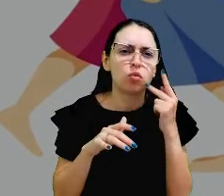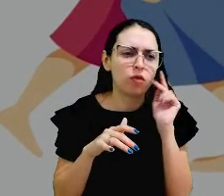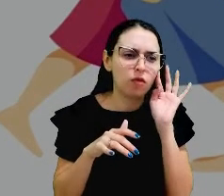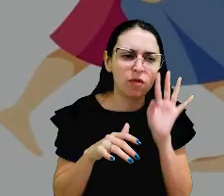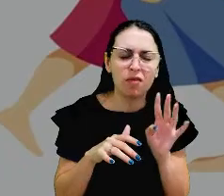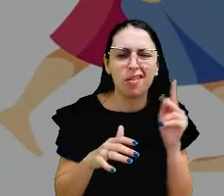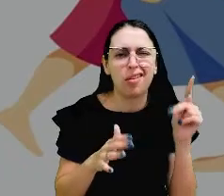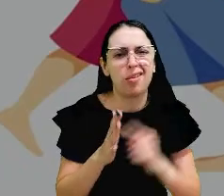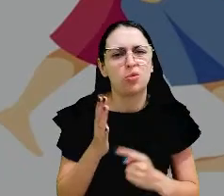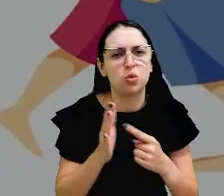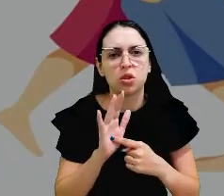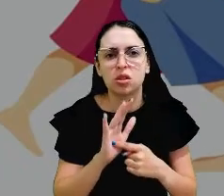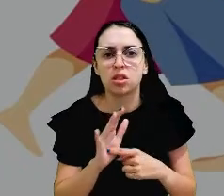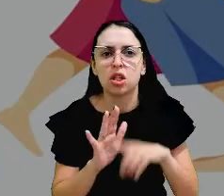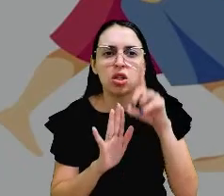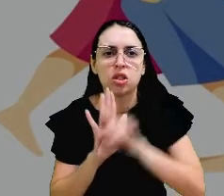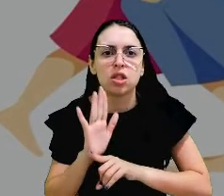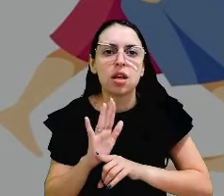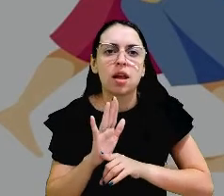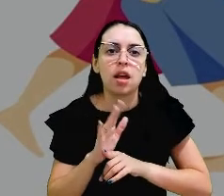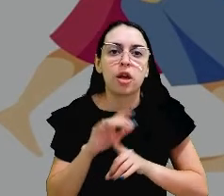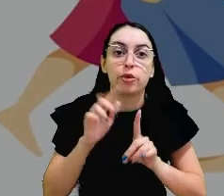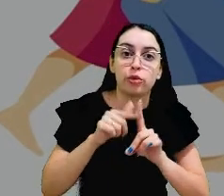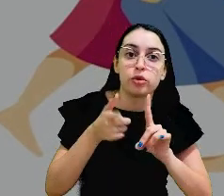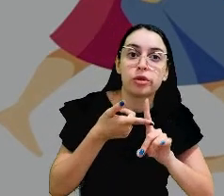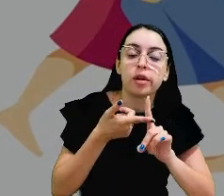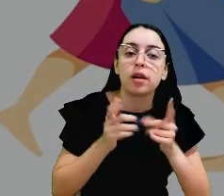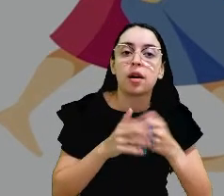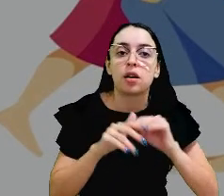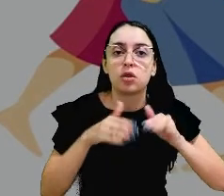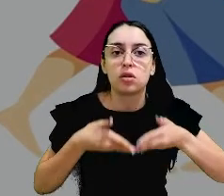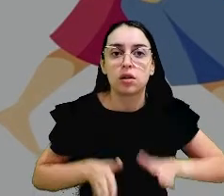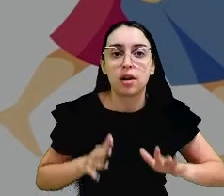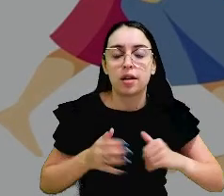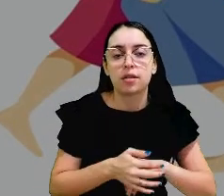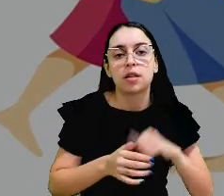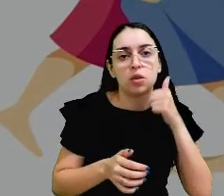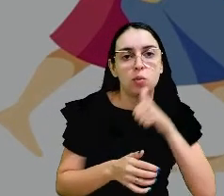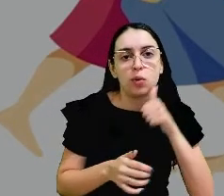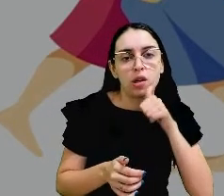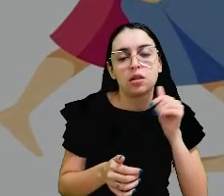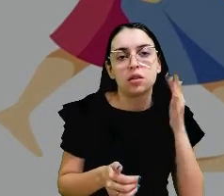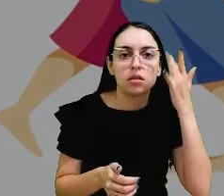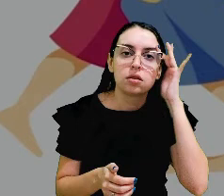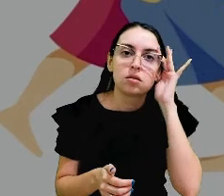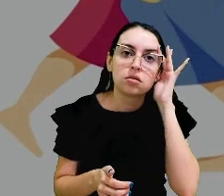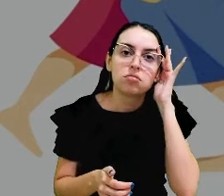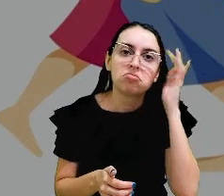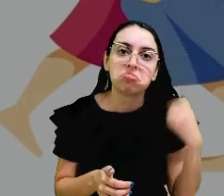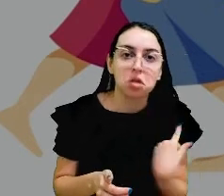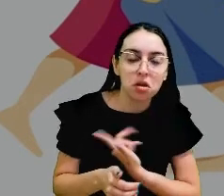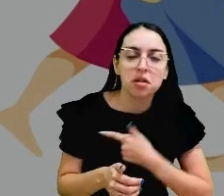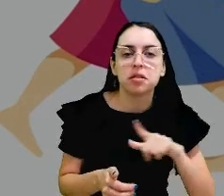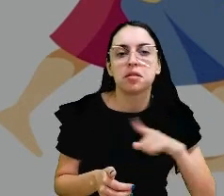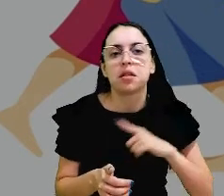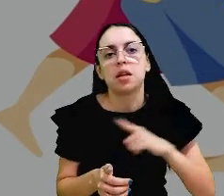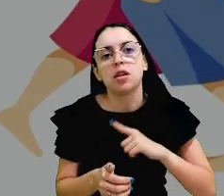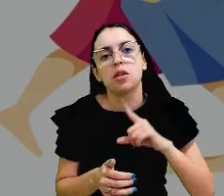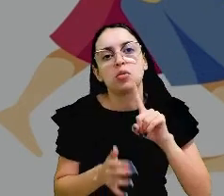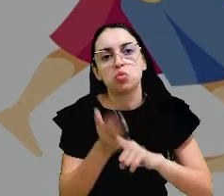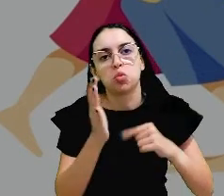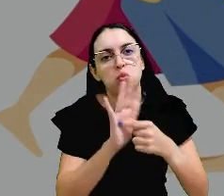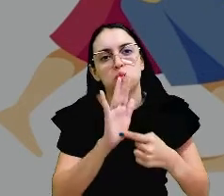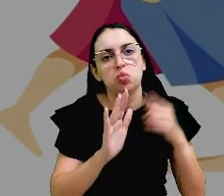desrespeito aos direitos reprodutivos e sexuais das mulheres, nós temos justamente uma situação de violação